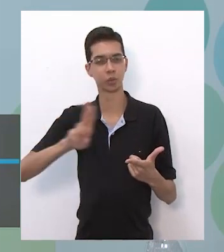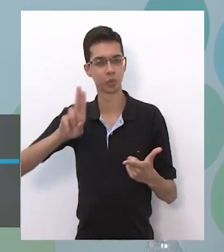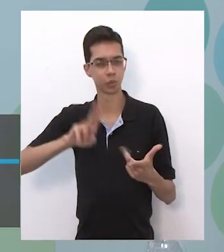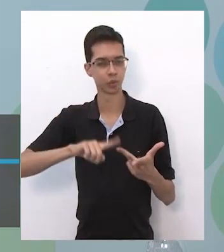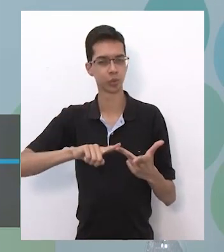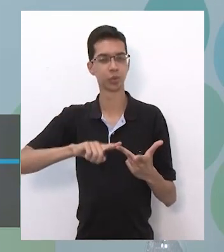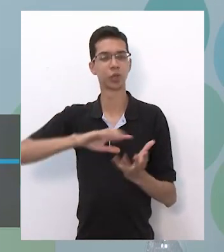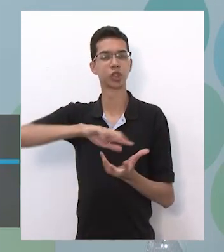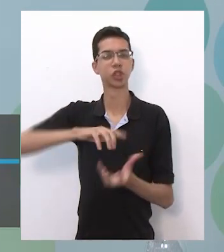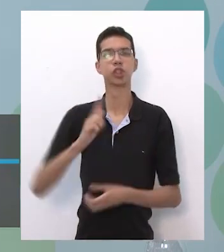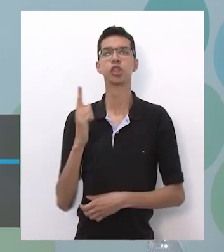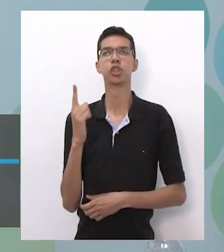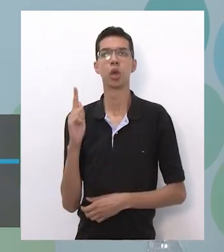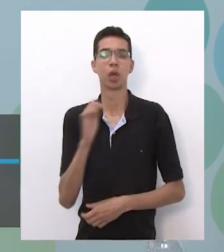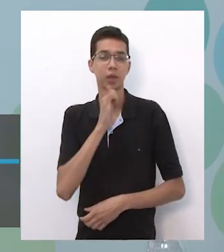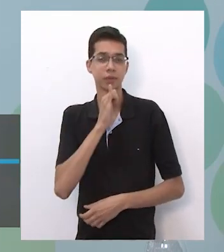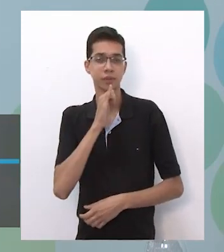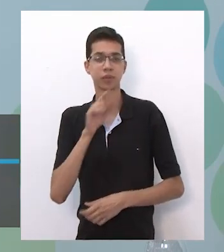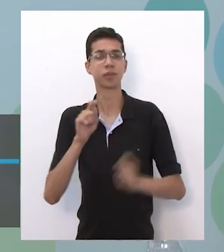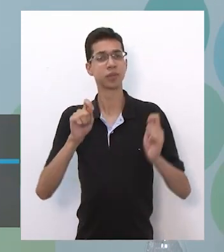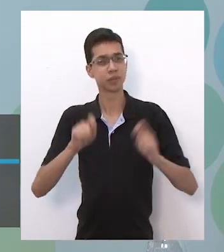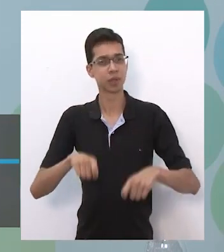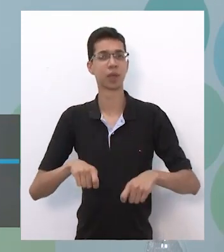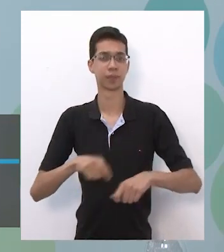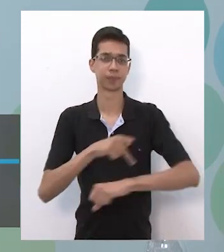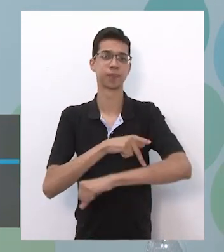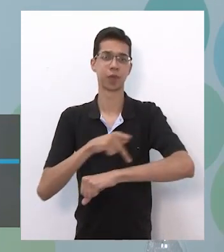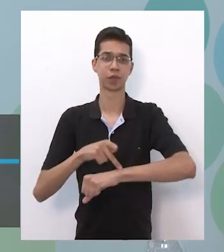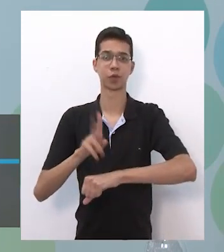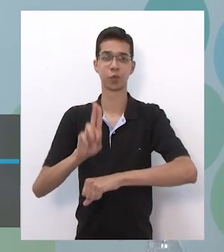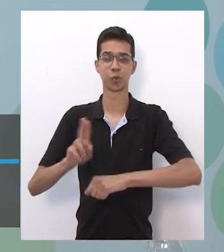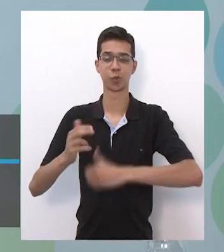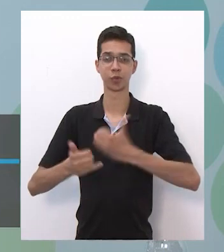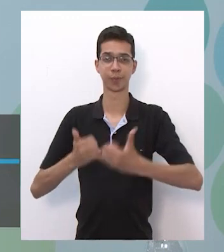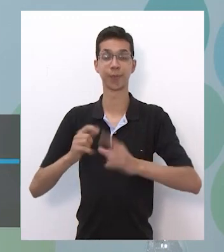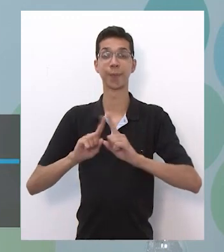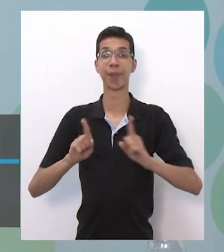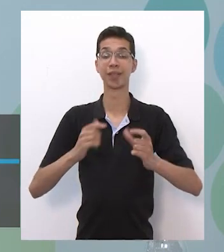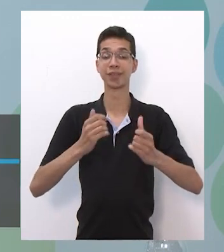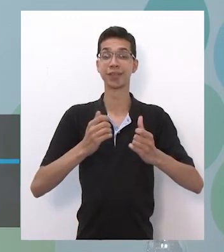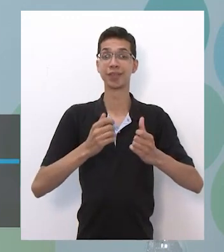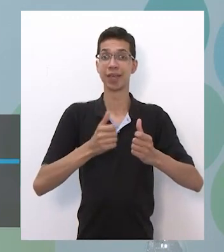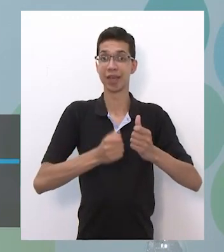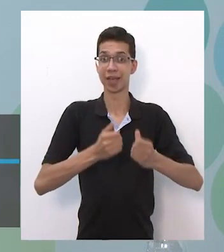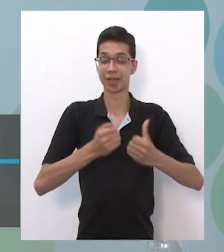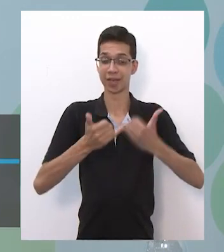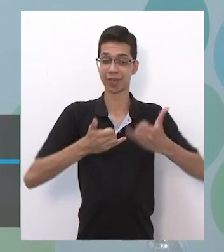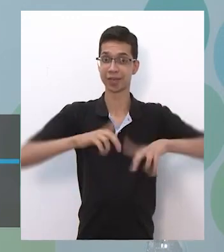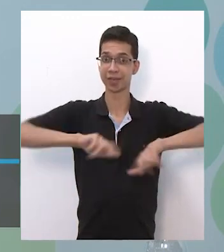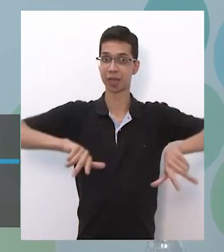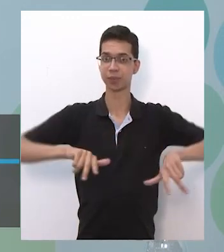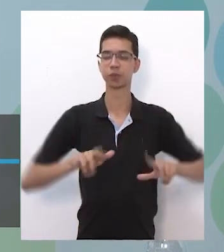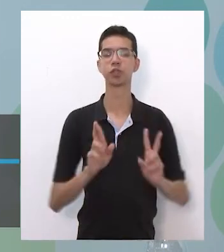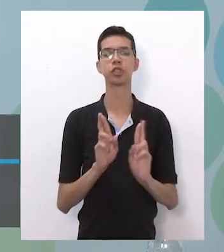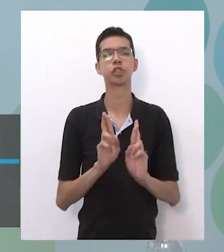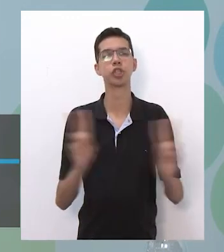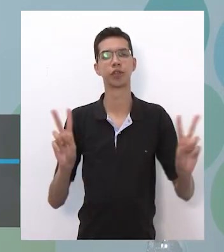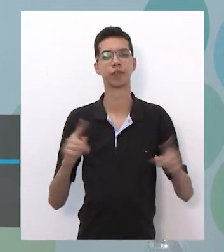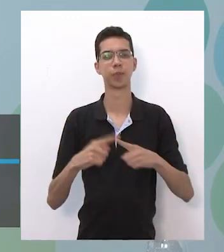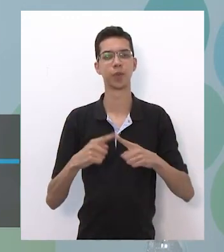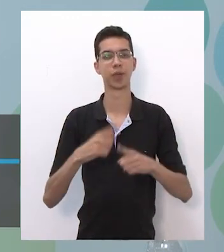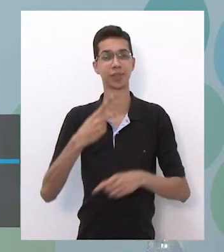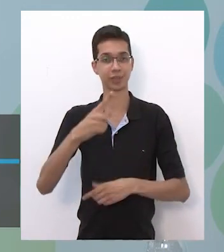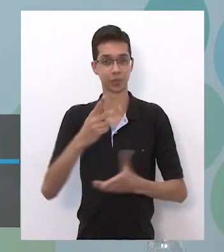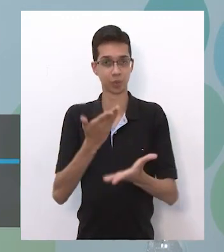destina ele de uma forma pedagógica. E na gamificação é o contrário. Você traz esses elementos para os jogos e coloca dentro da sua